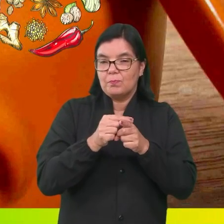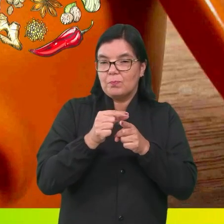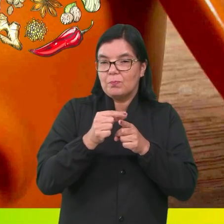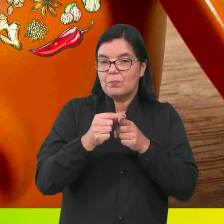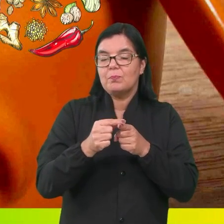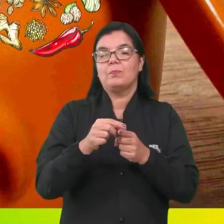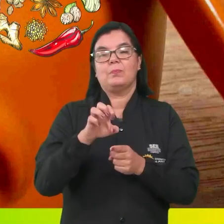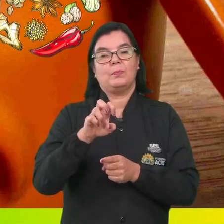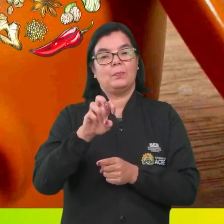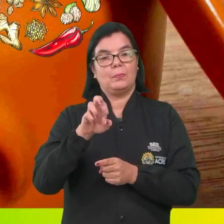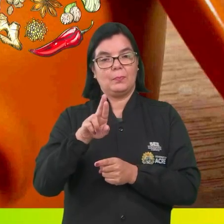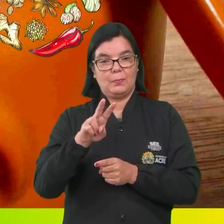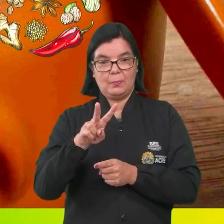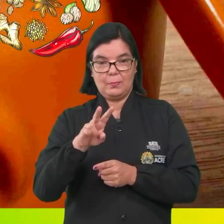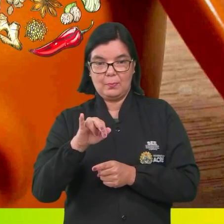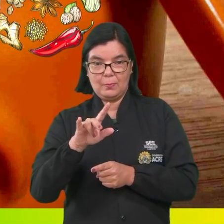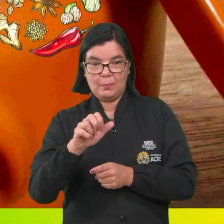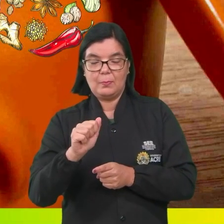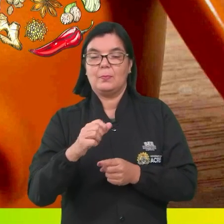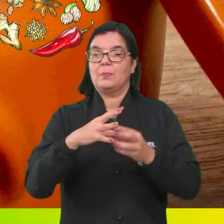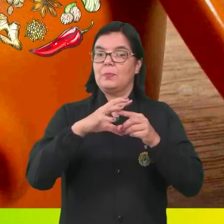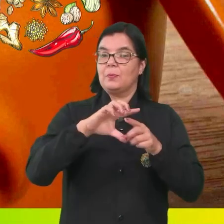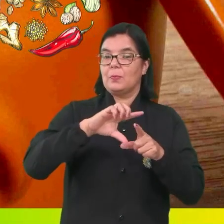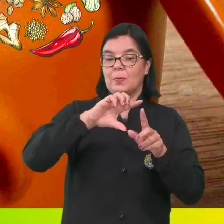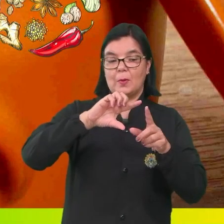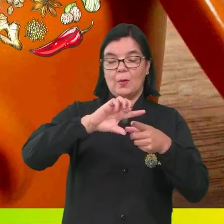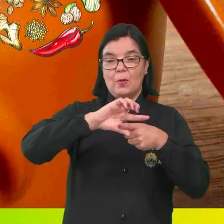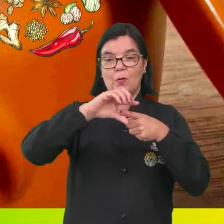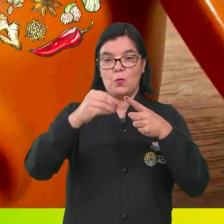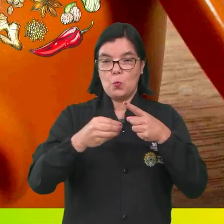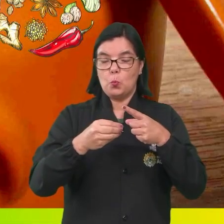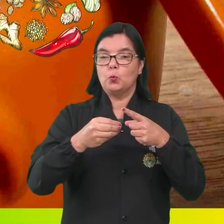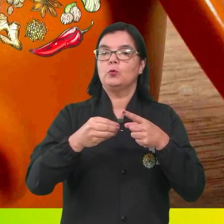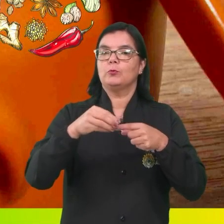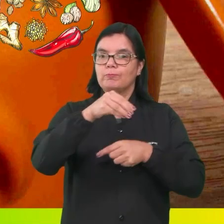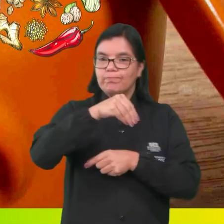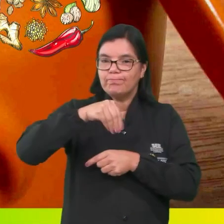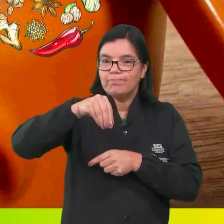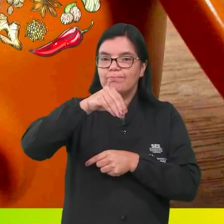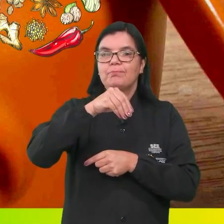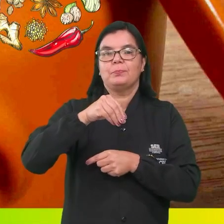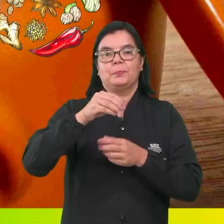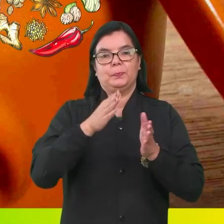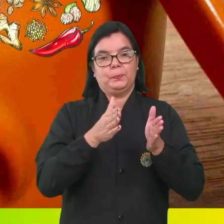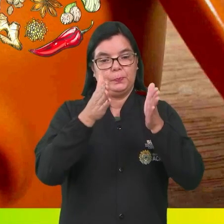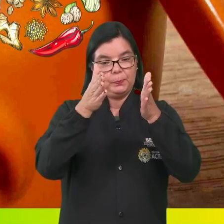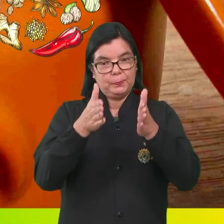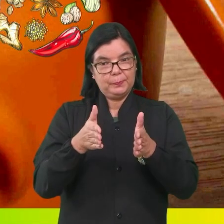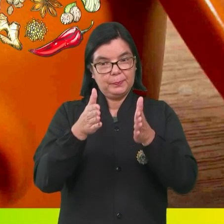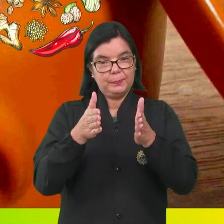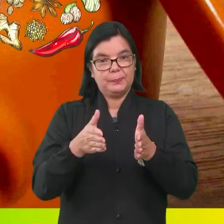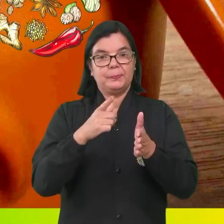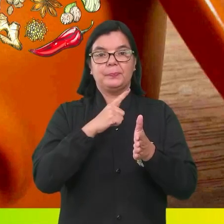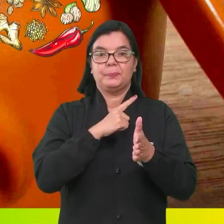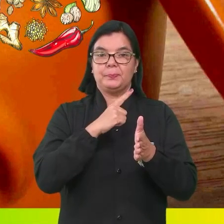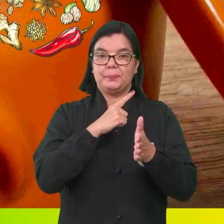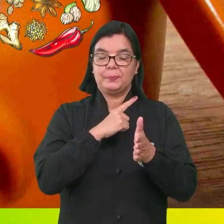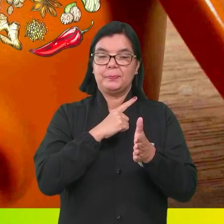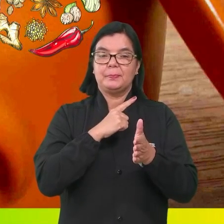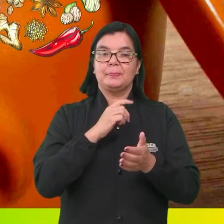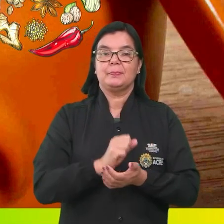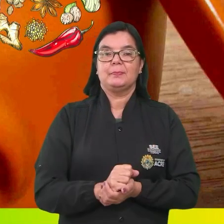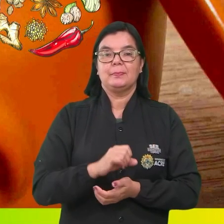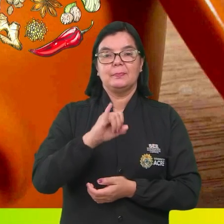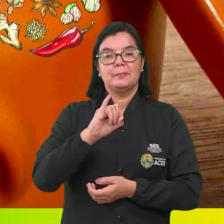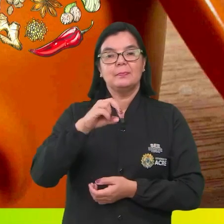traz ervilha, traz folhas e muito tempero. Já ao meio aqui, você está vendo